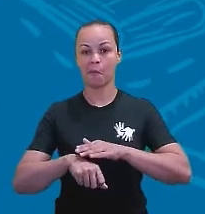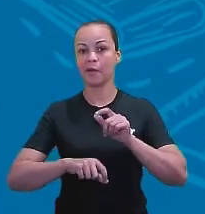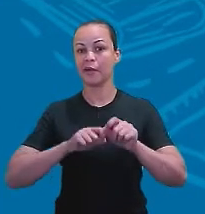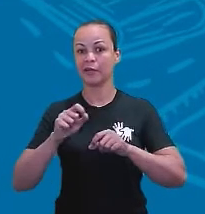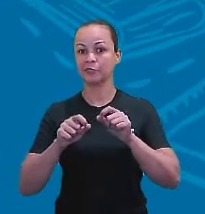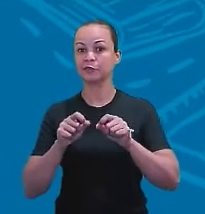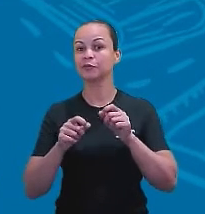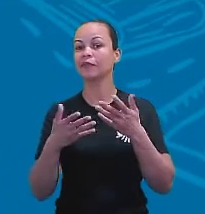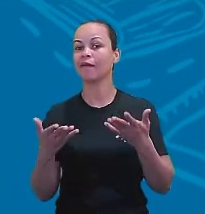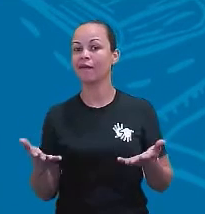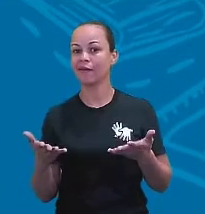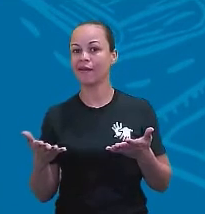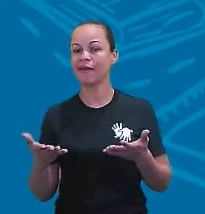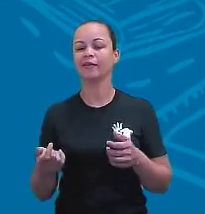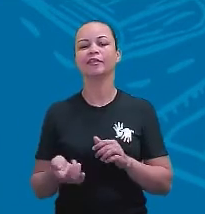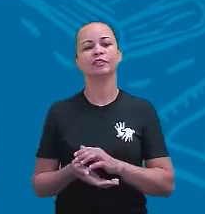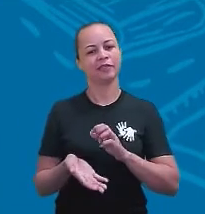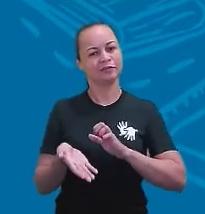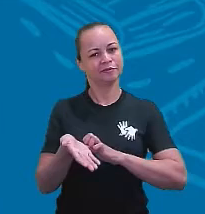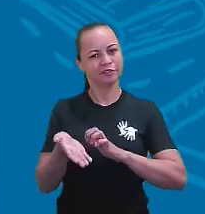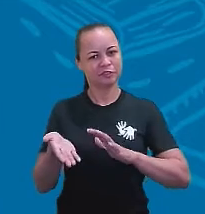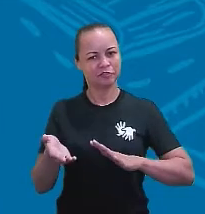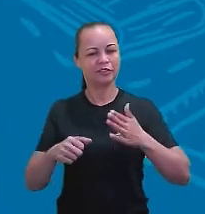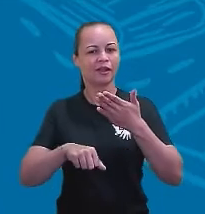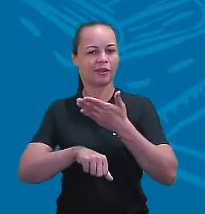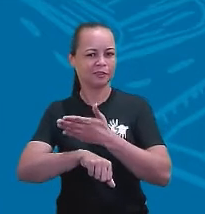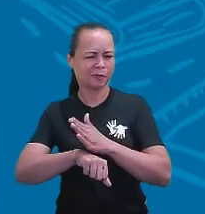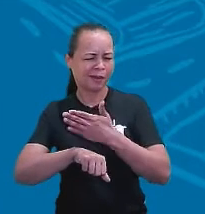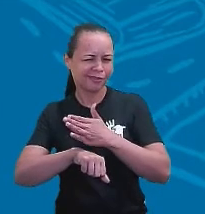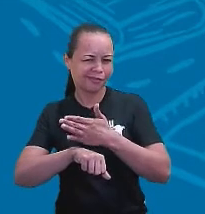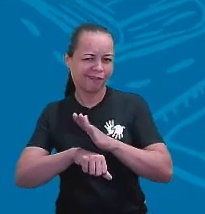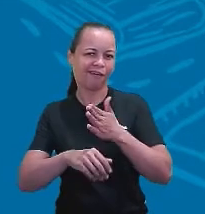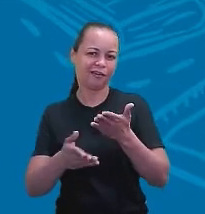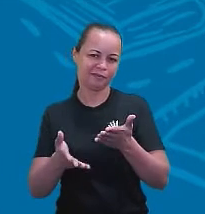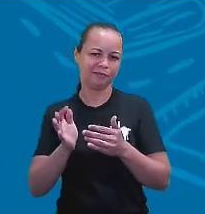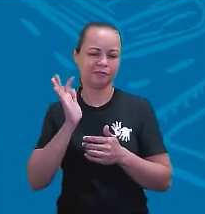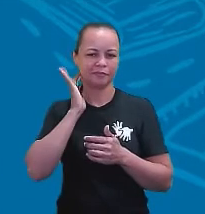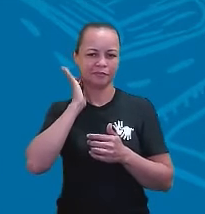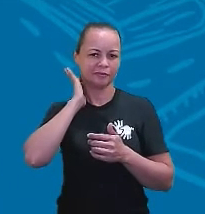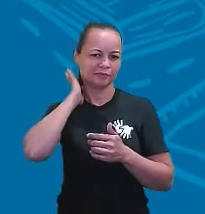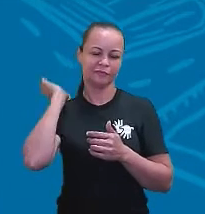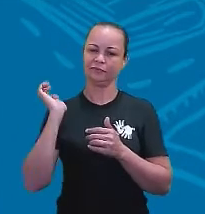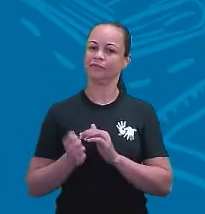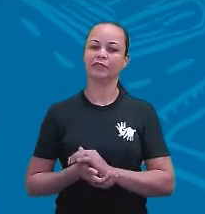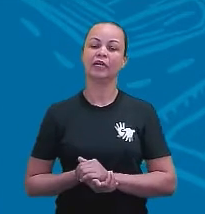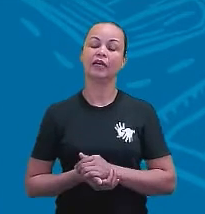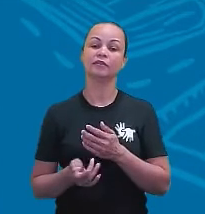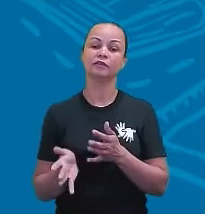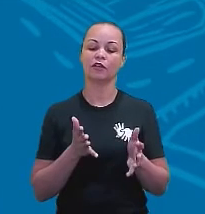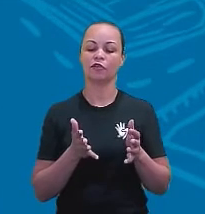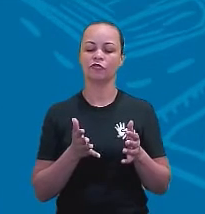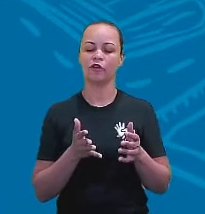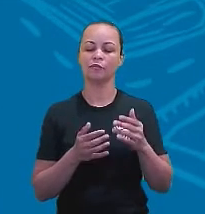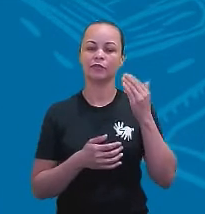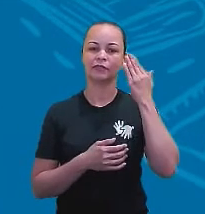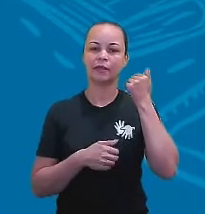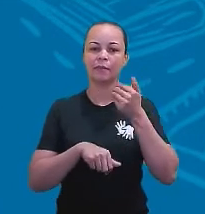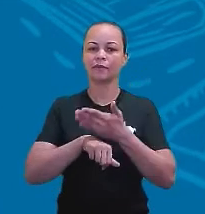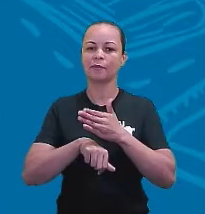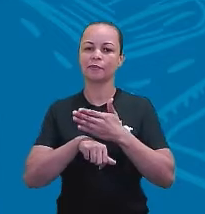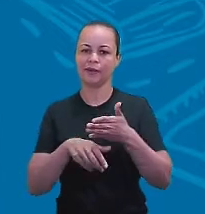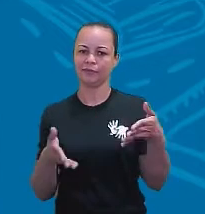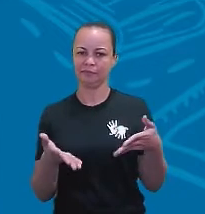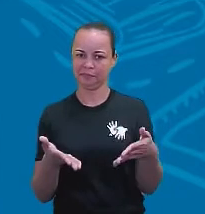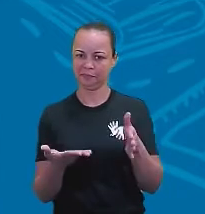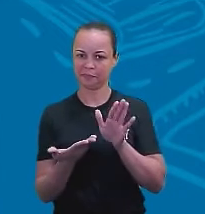Let's Practice Together. É a hora de a gente praticar juntos. Então, vamos conferir quais são as práticas que nós